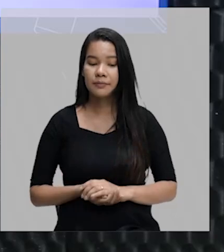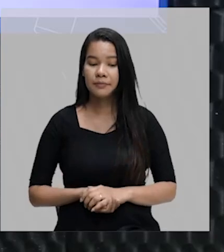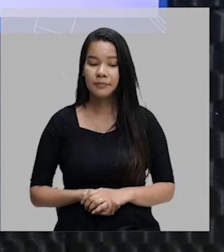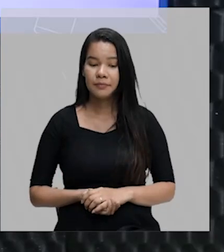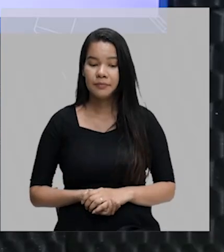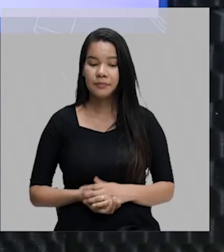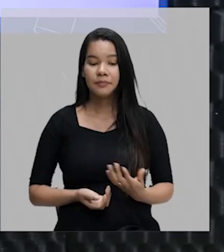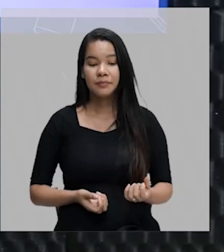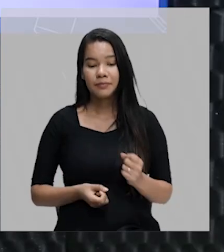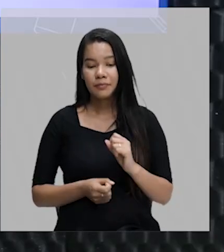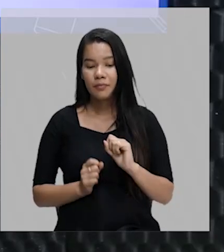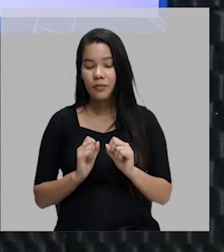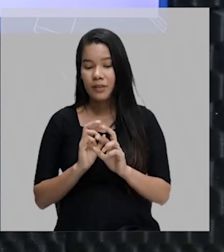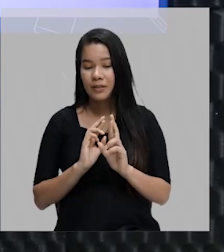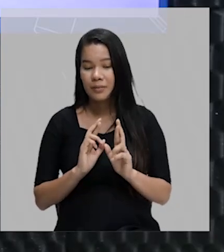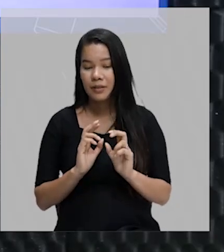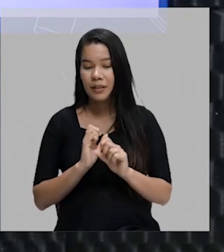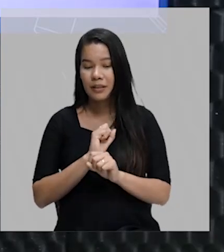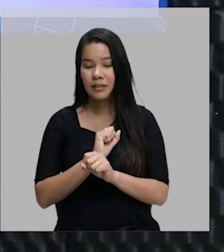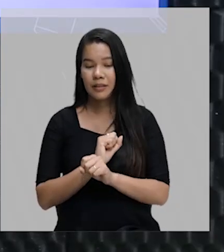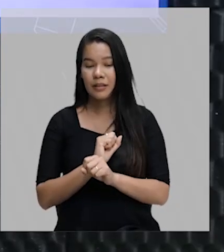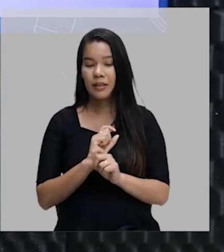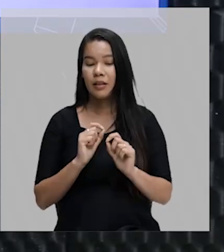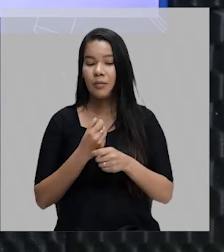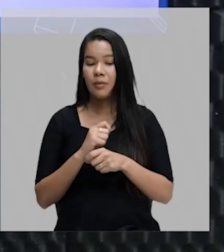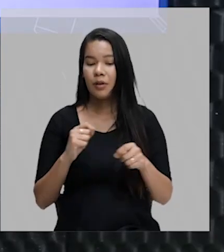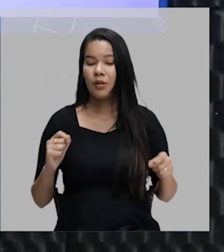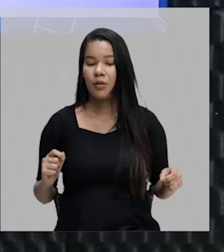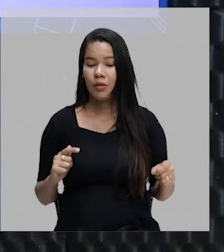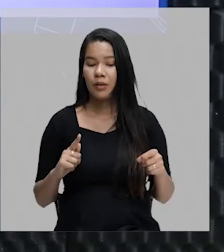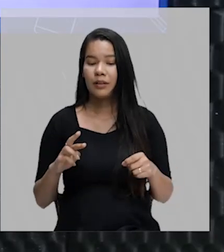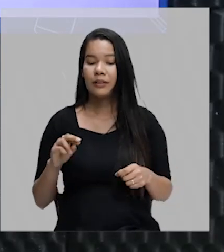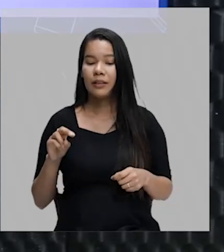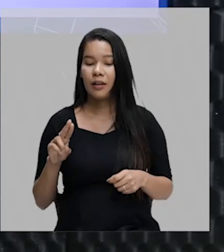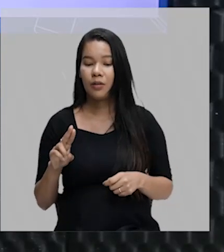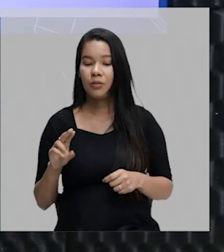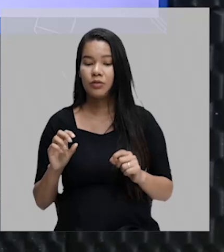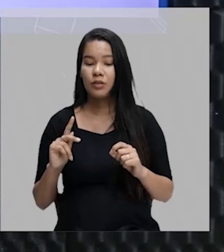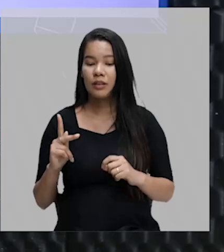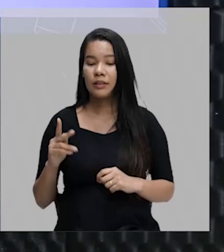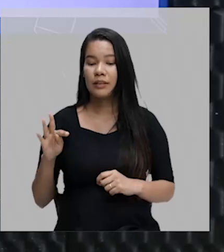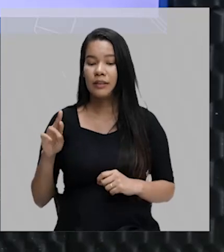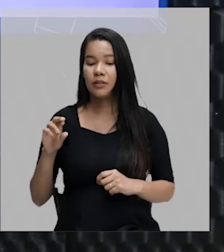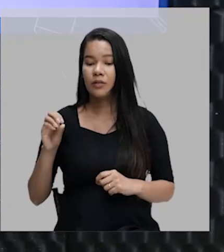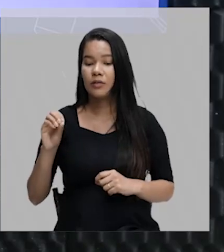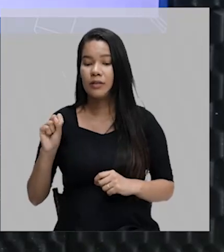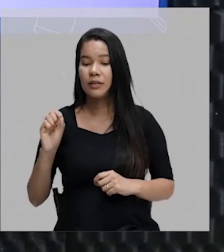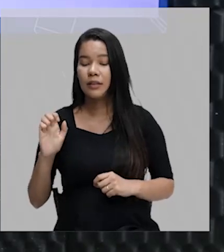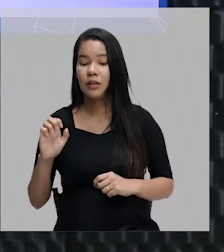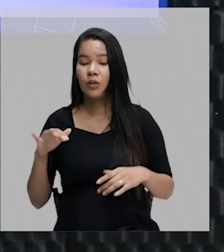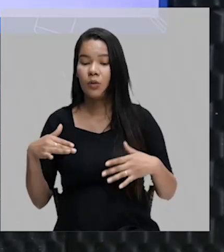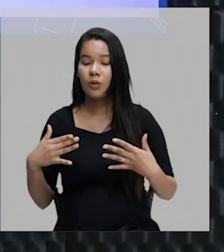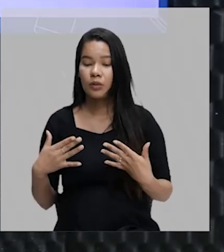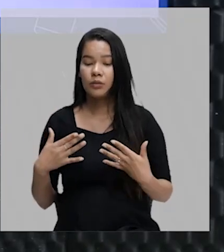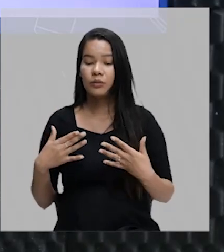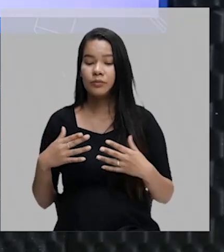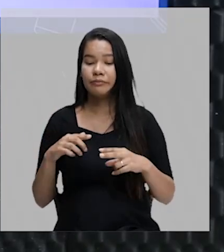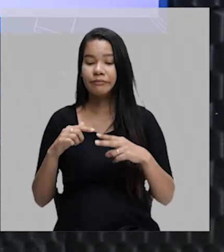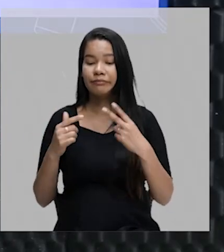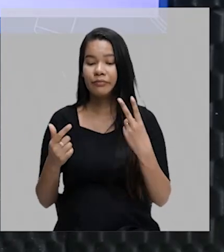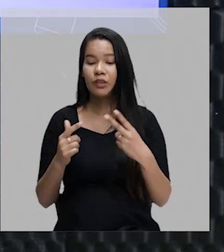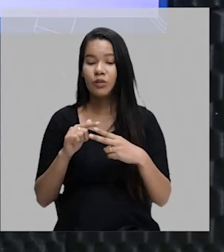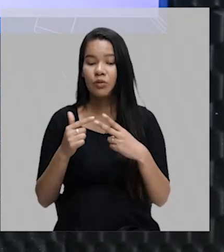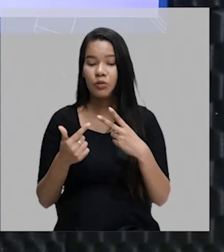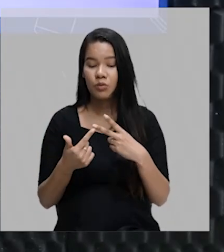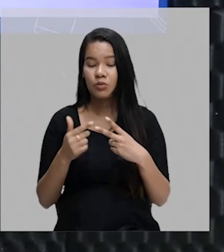Espera-se maior grau de heterose quando raças com menor semelhança genética são utilizadas para o